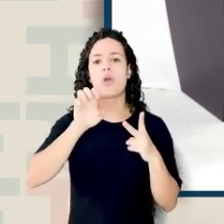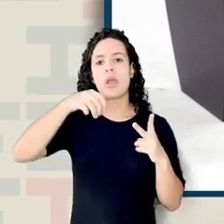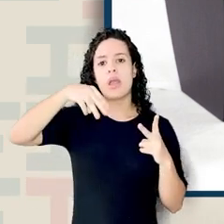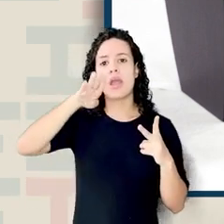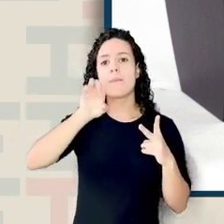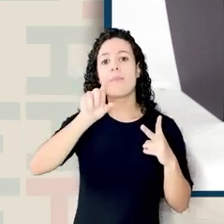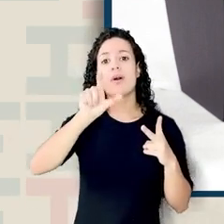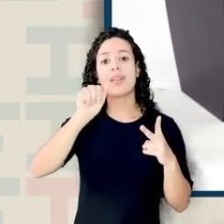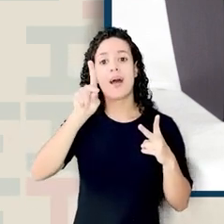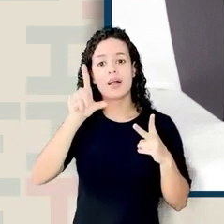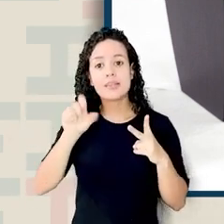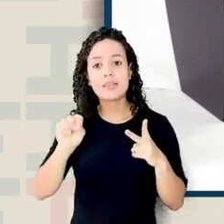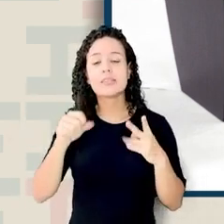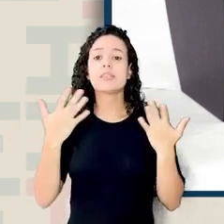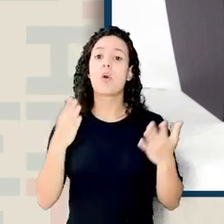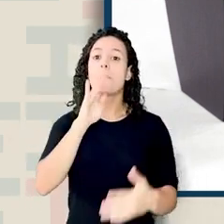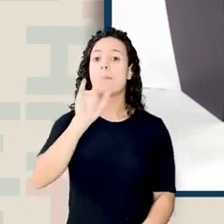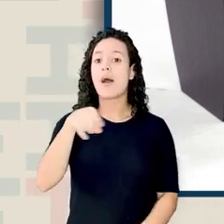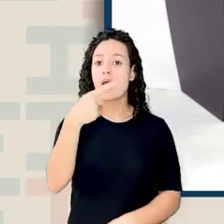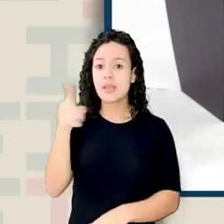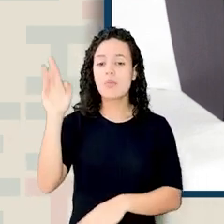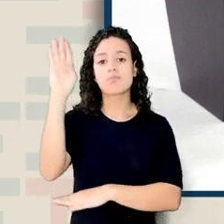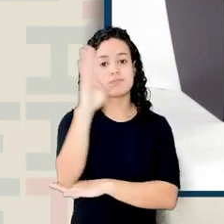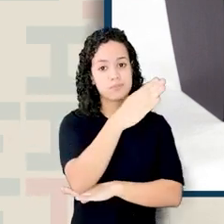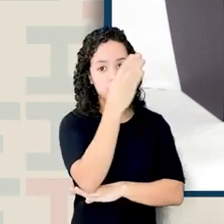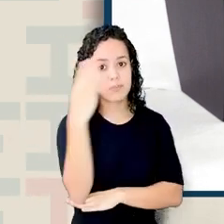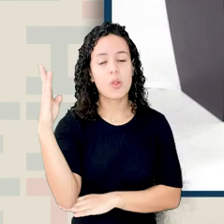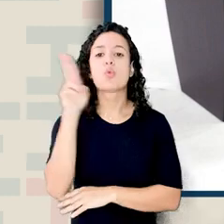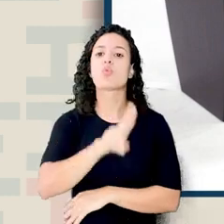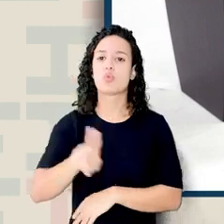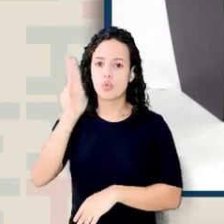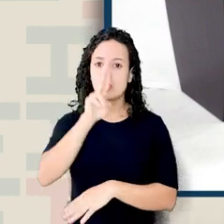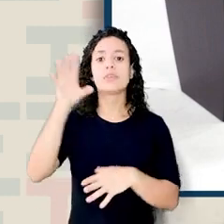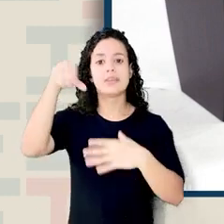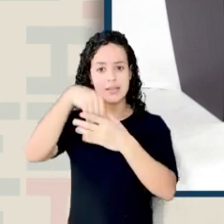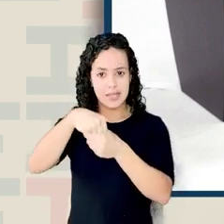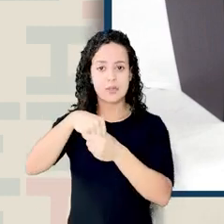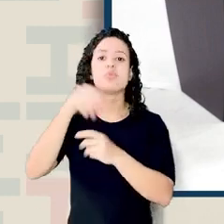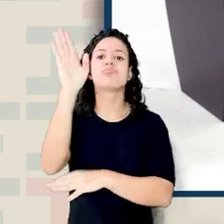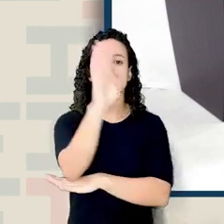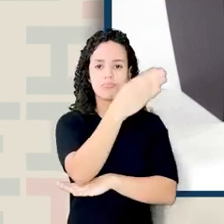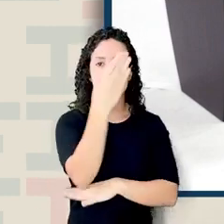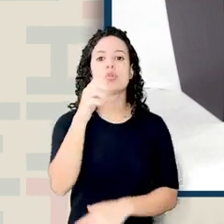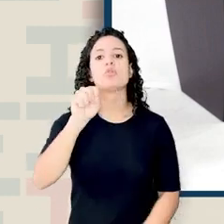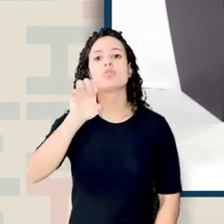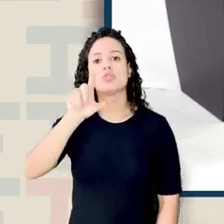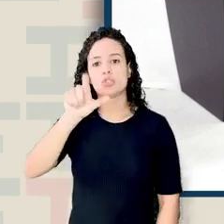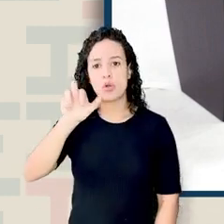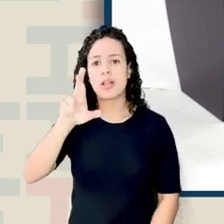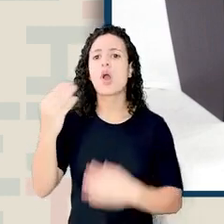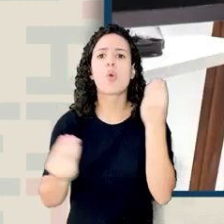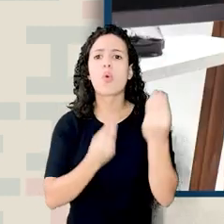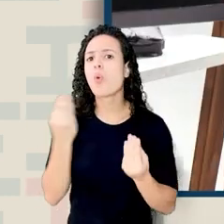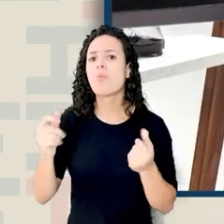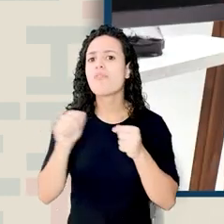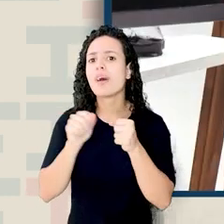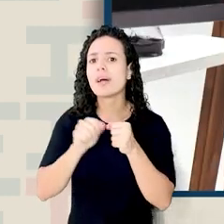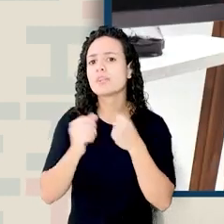toque baião de maracatu, que é utilizado no maracatu solar, passa a ser executado da seguinte